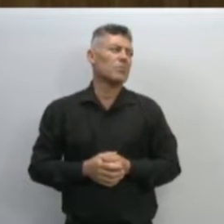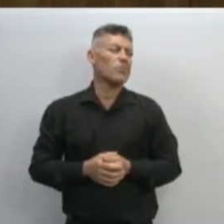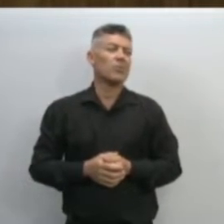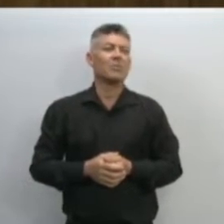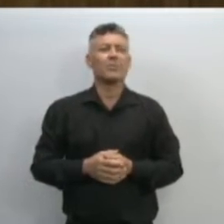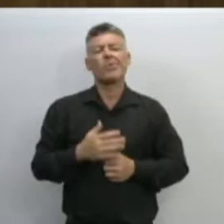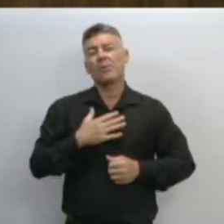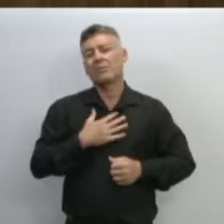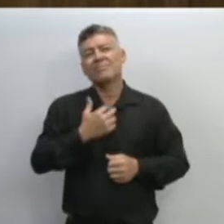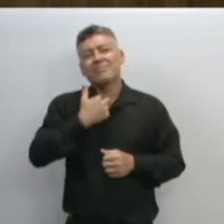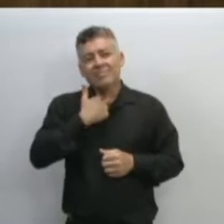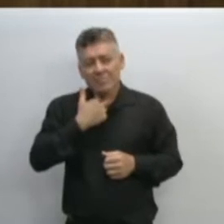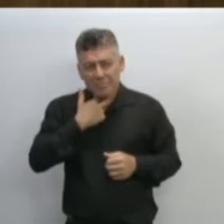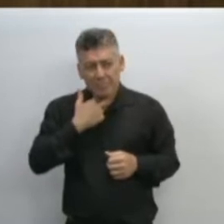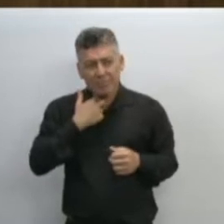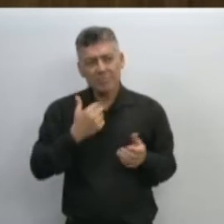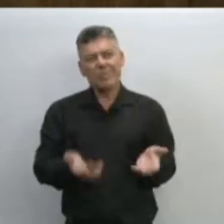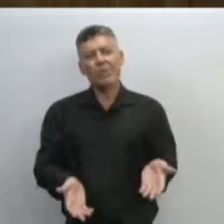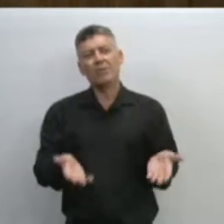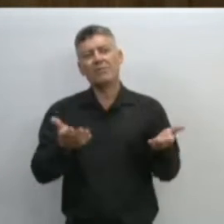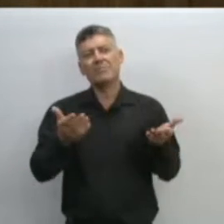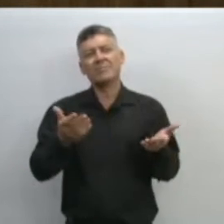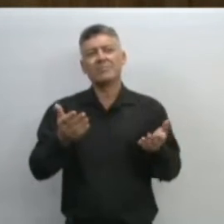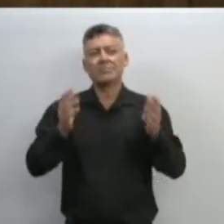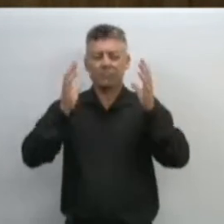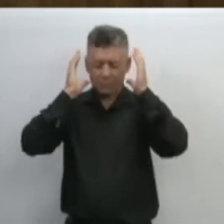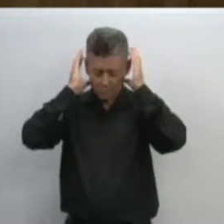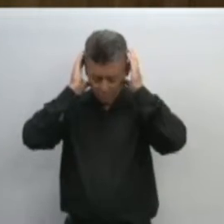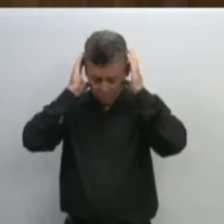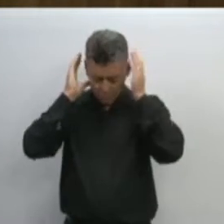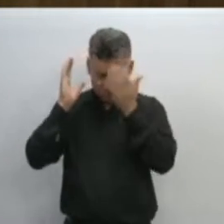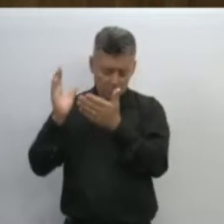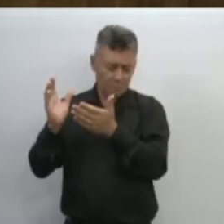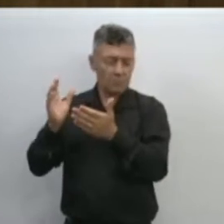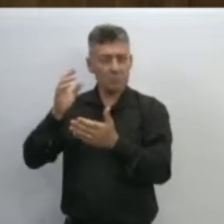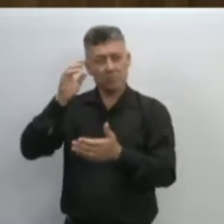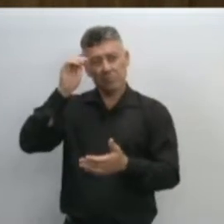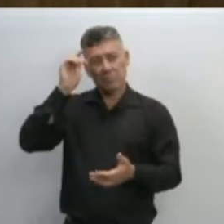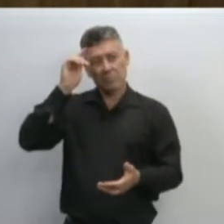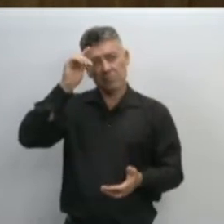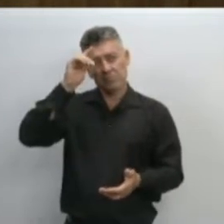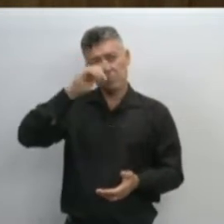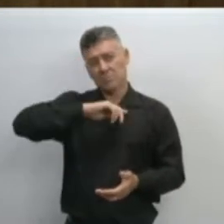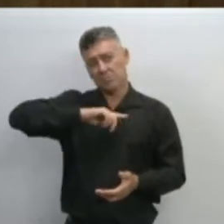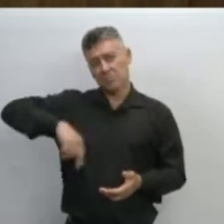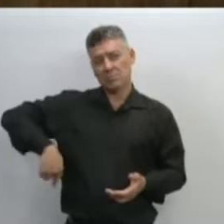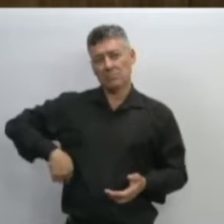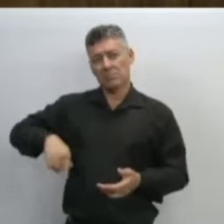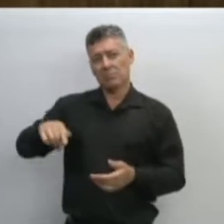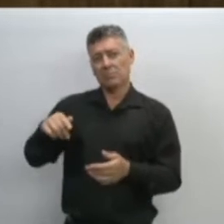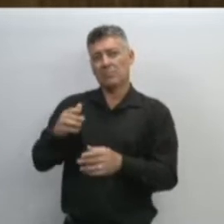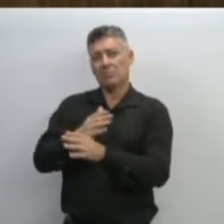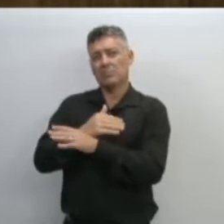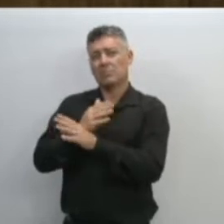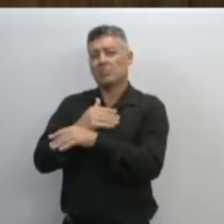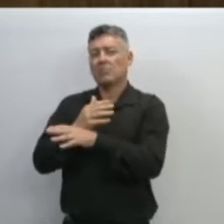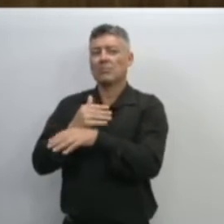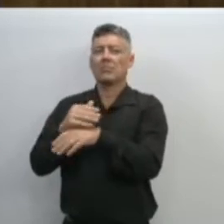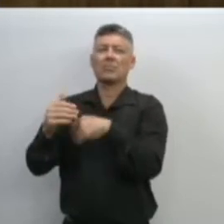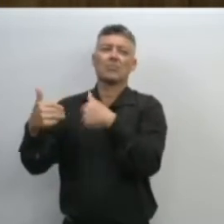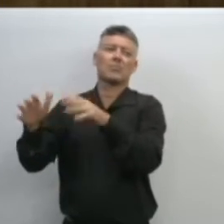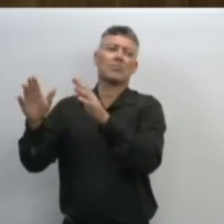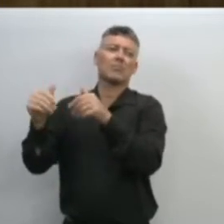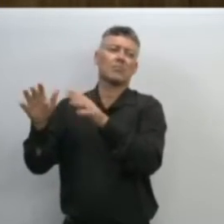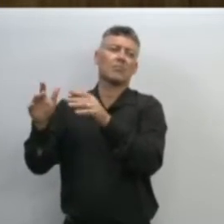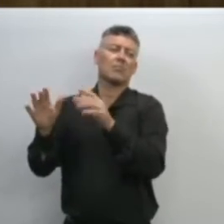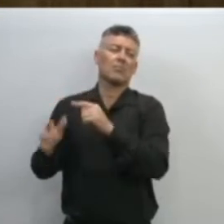Mas a gente também não pode aqui aliviar a cabeça da governadora. Os vereadores que fazem parte aqui do governo do estado, que tem